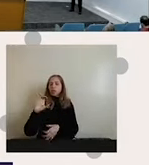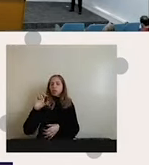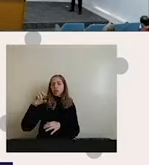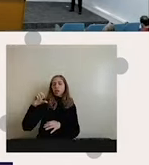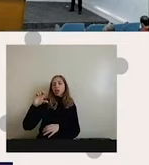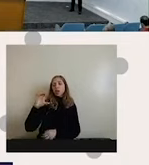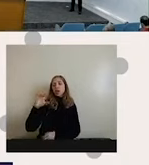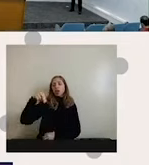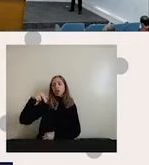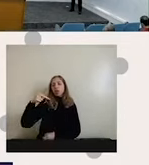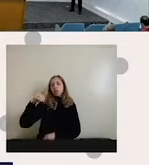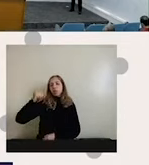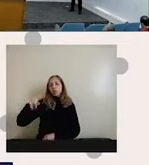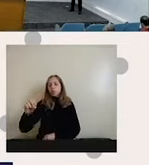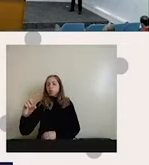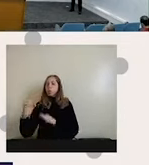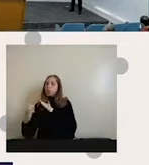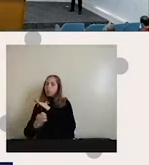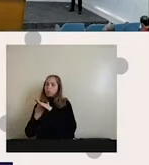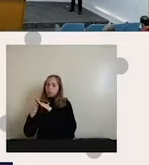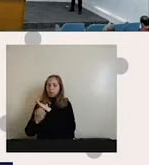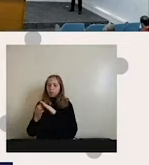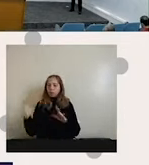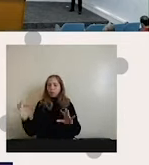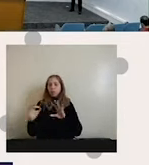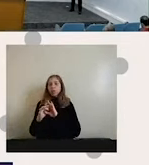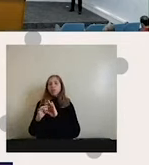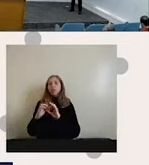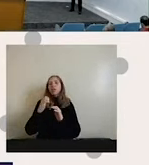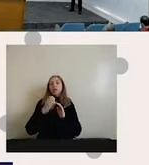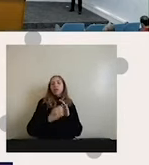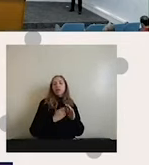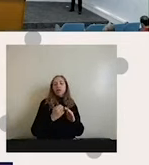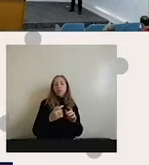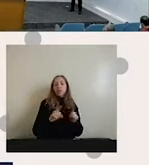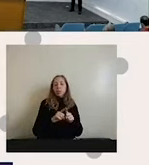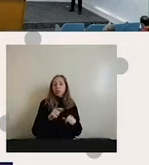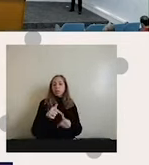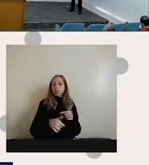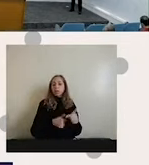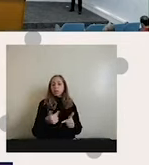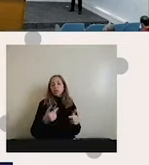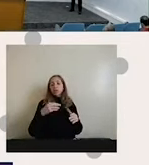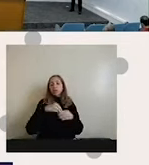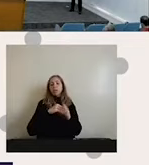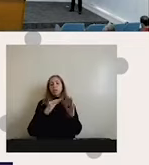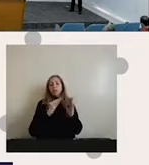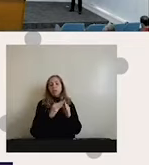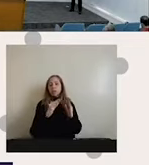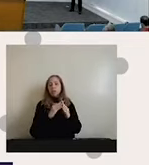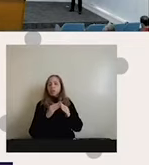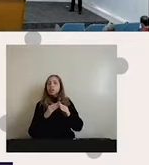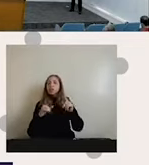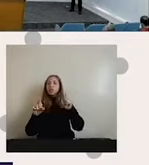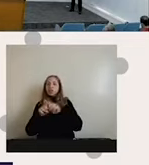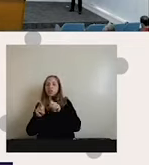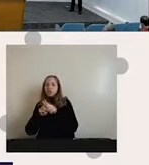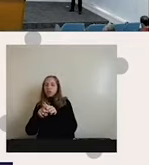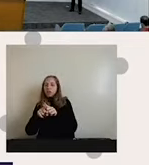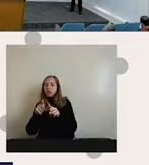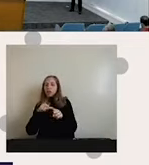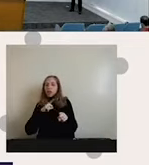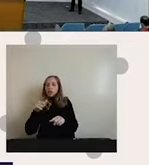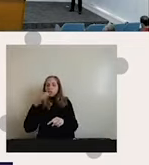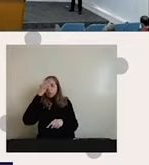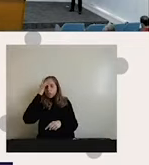aos empregados domésticos, que eu prefiro chamar trabalhadores domiciliares, e aos segurados especiais, que são aqueles basicamente do âmbito